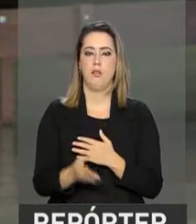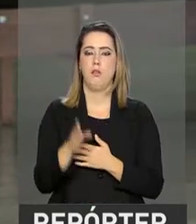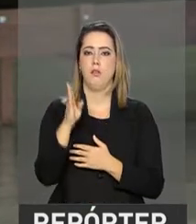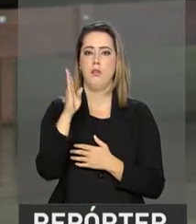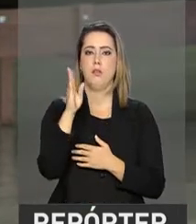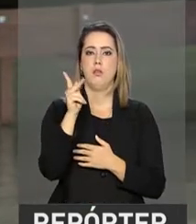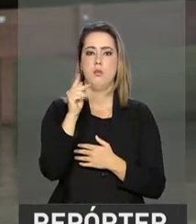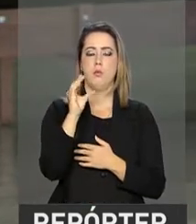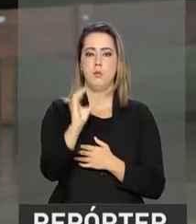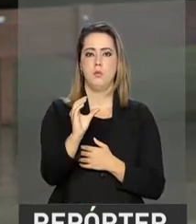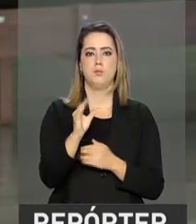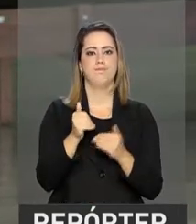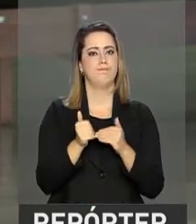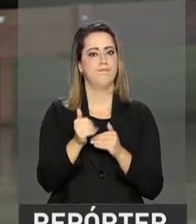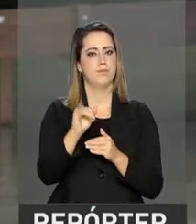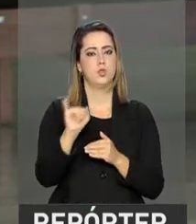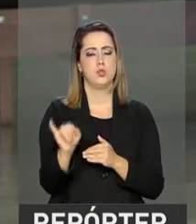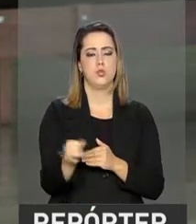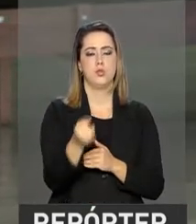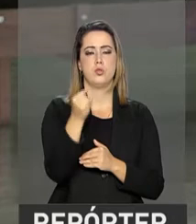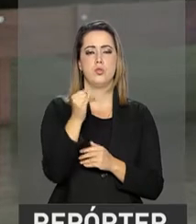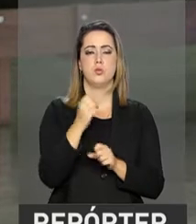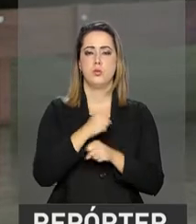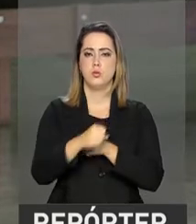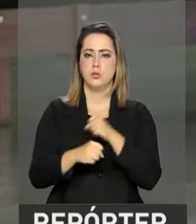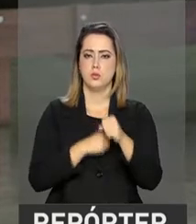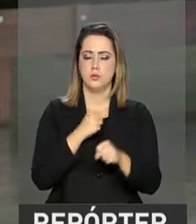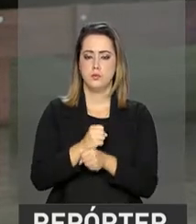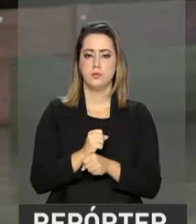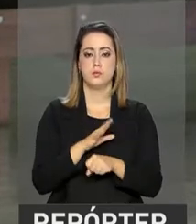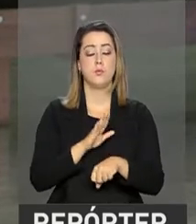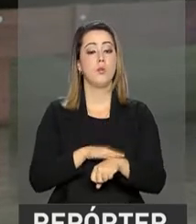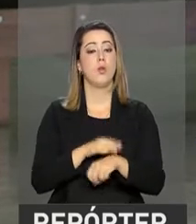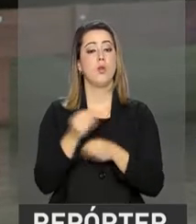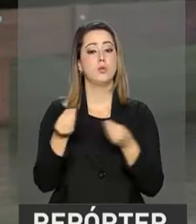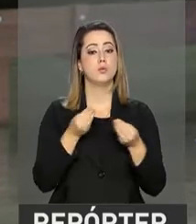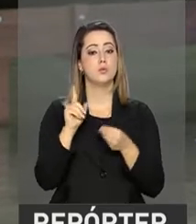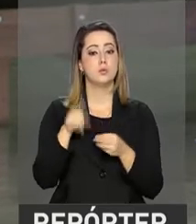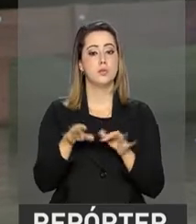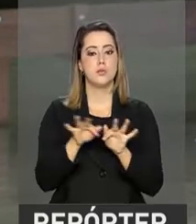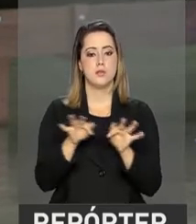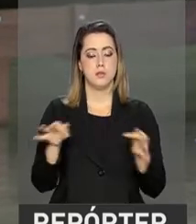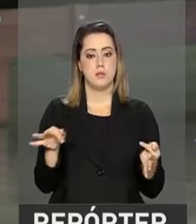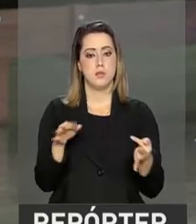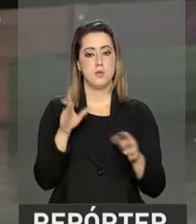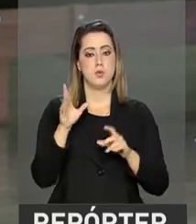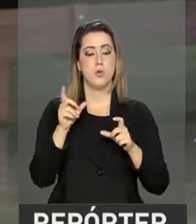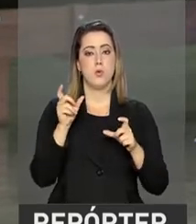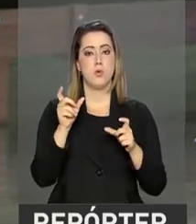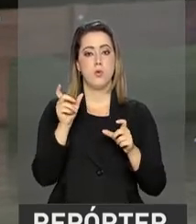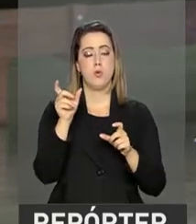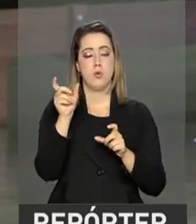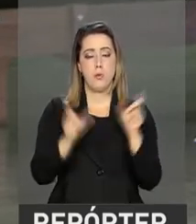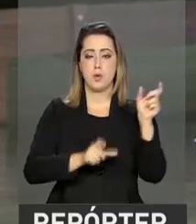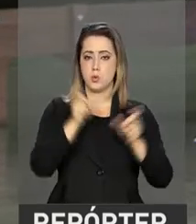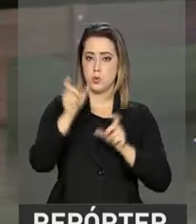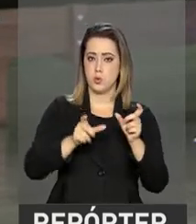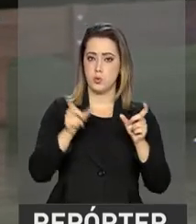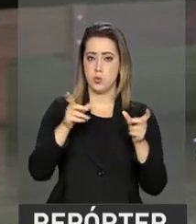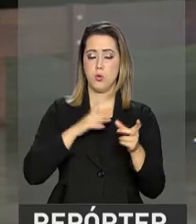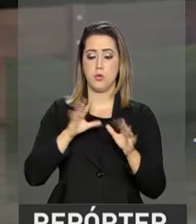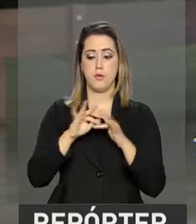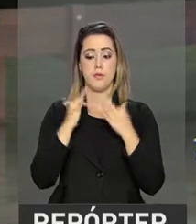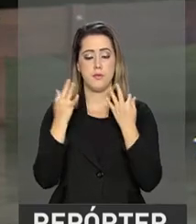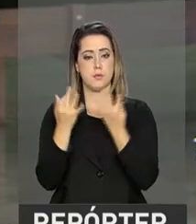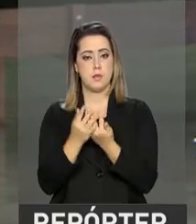o bpc a partir de janeiro do ano que vem e o procedimento é muito simples qualquer responsável pela família